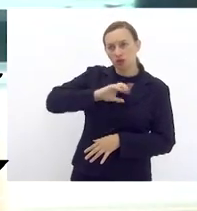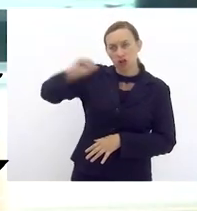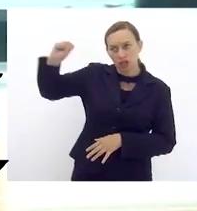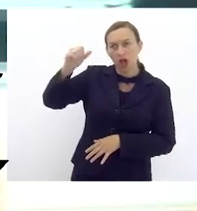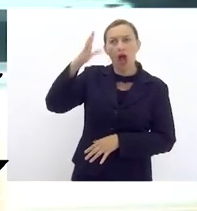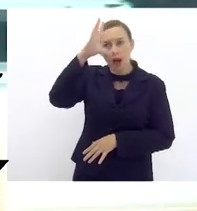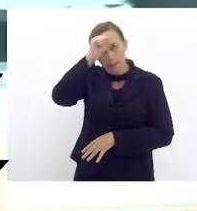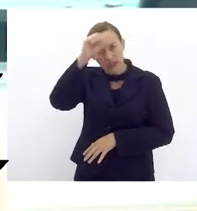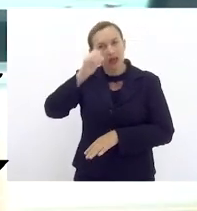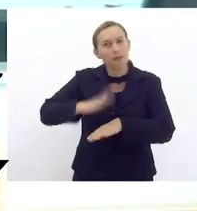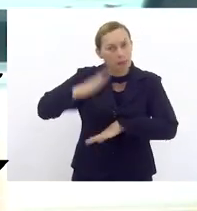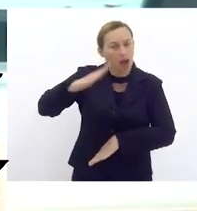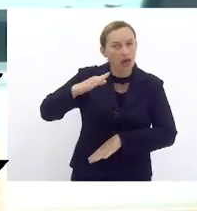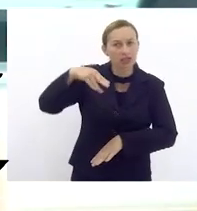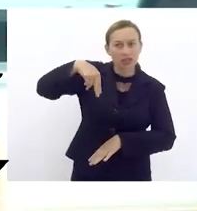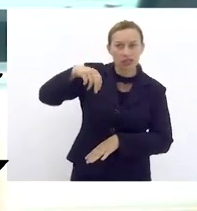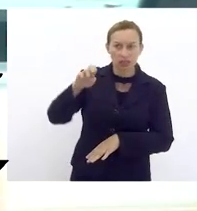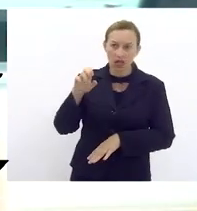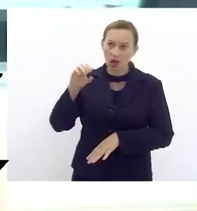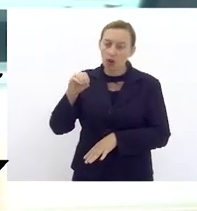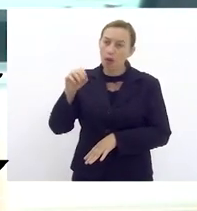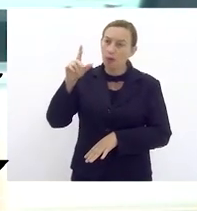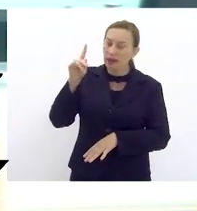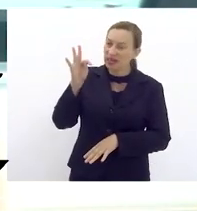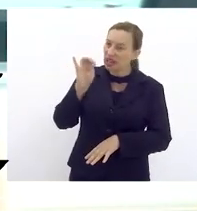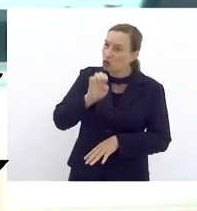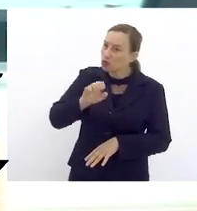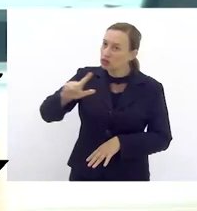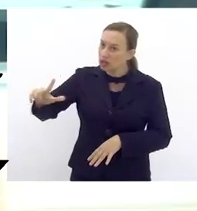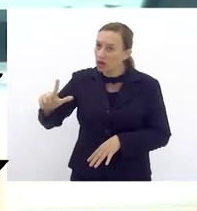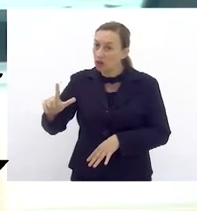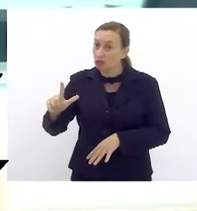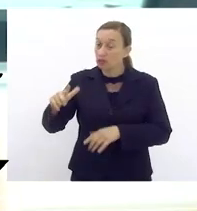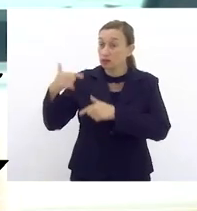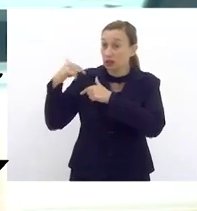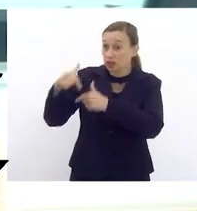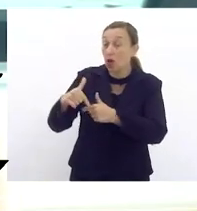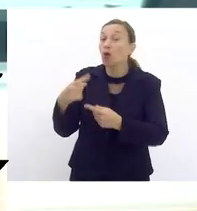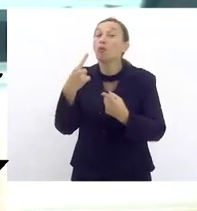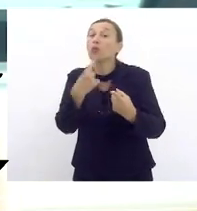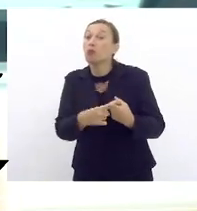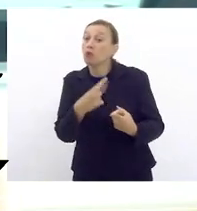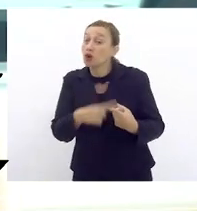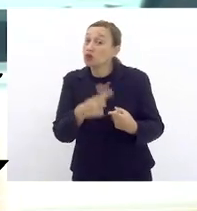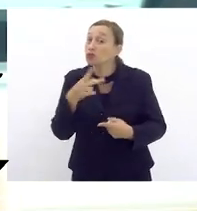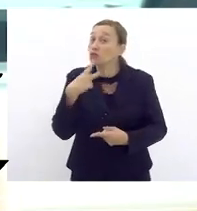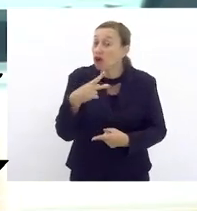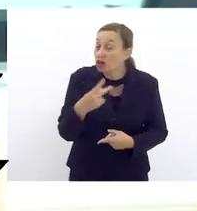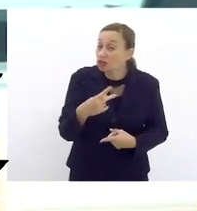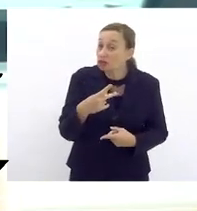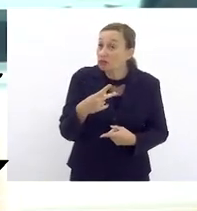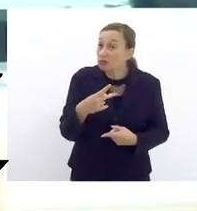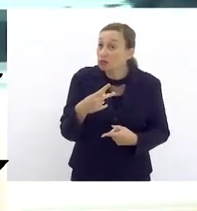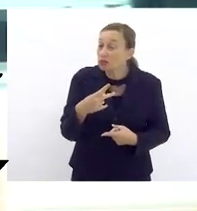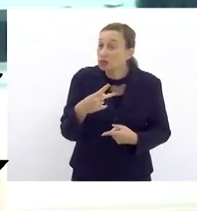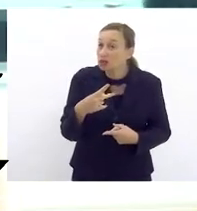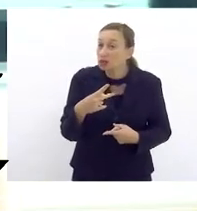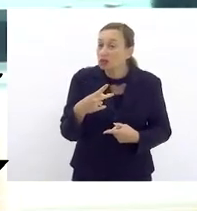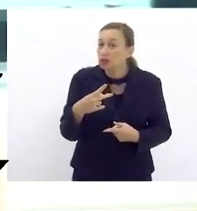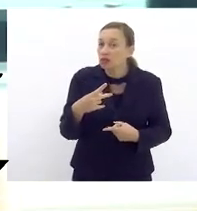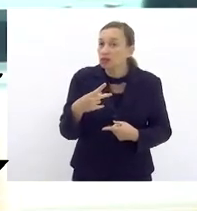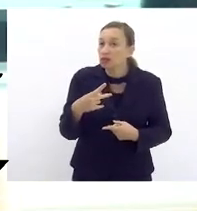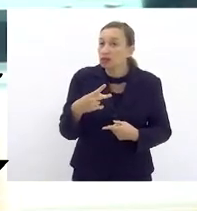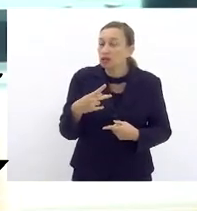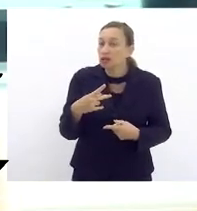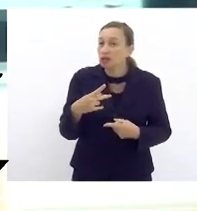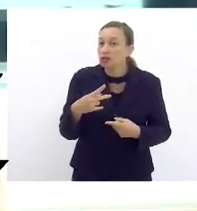um pouco mais sobre neopentecostais Pentecostais tradicionais por que que eu tô dizendo isso porque para além